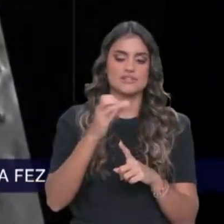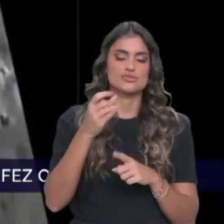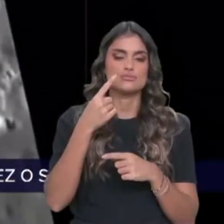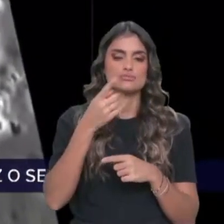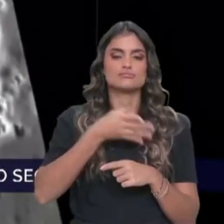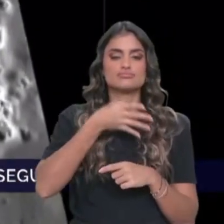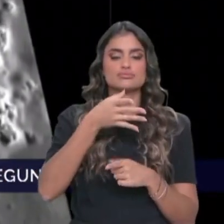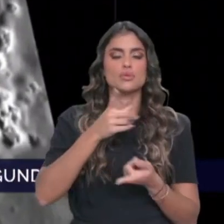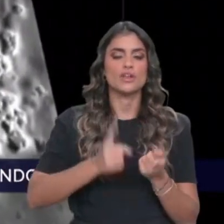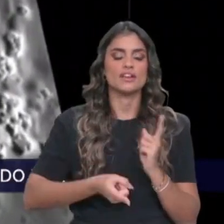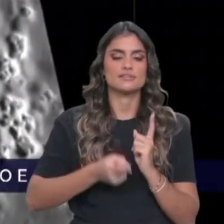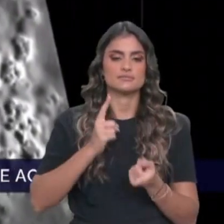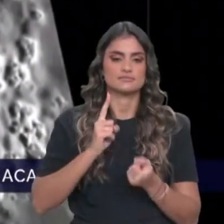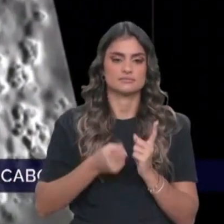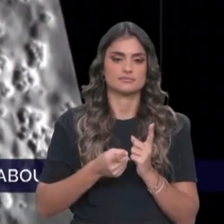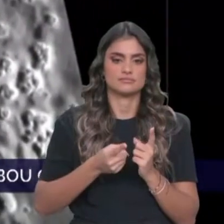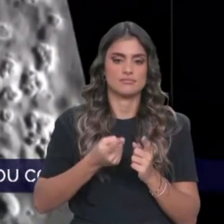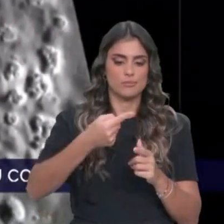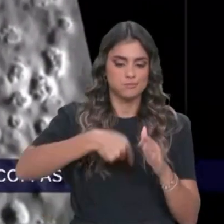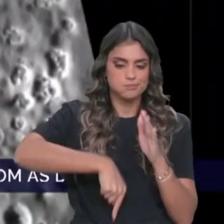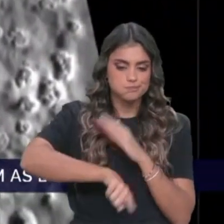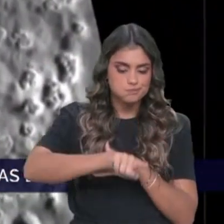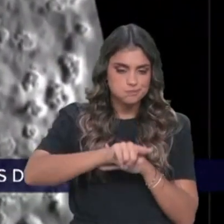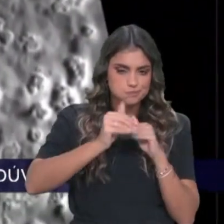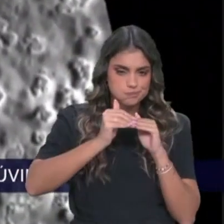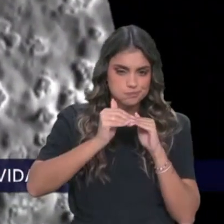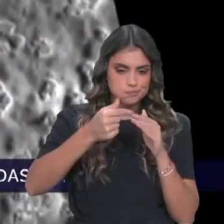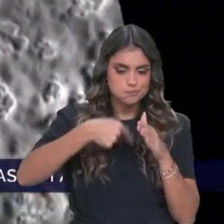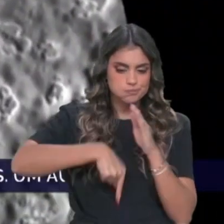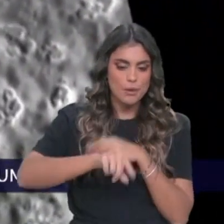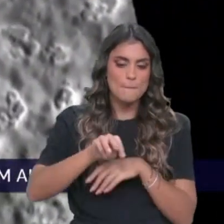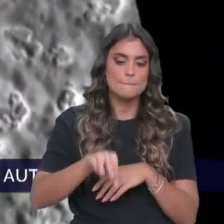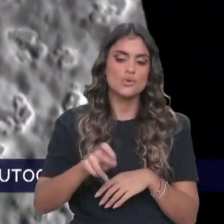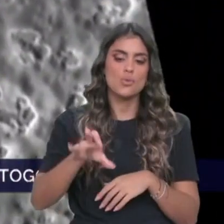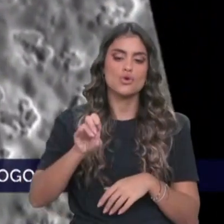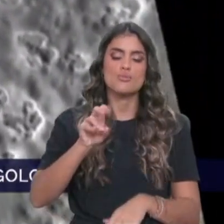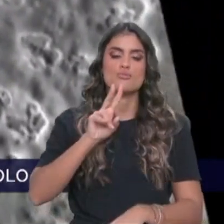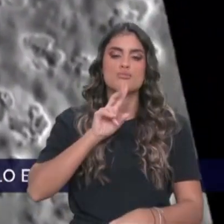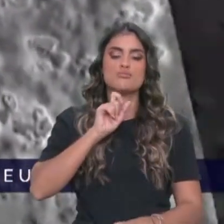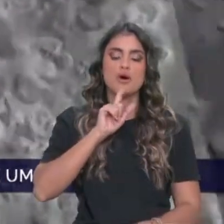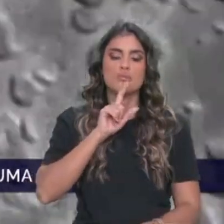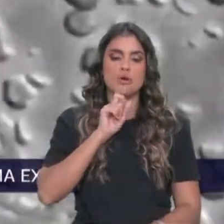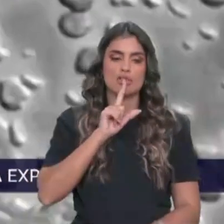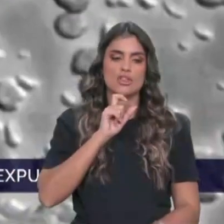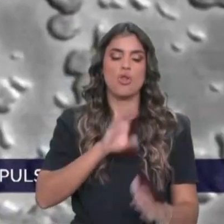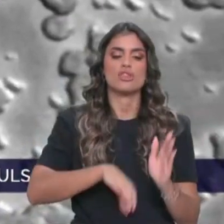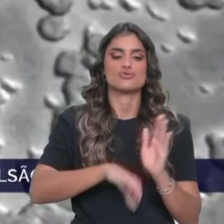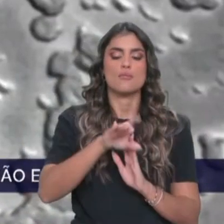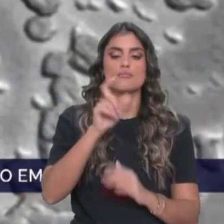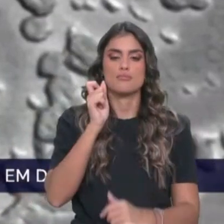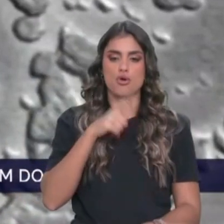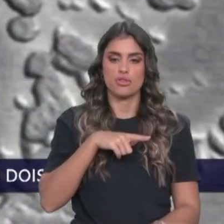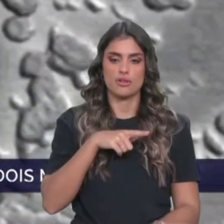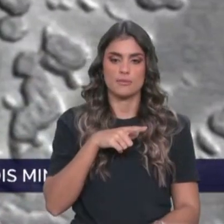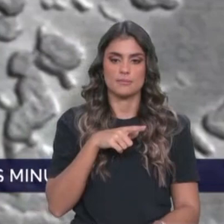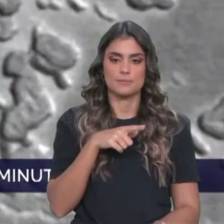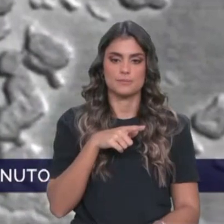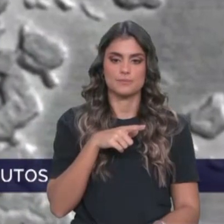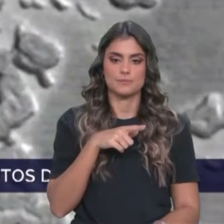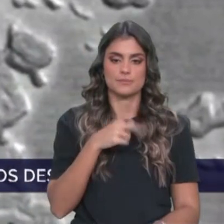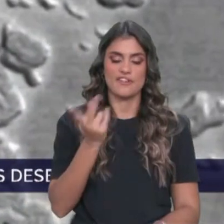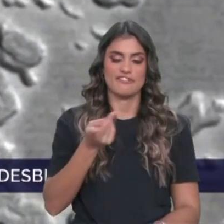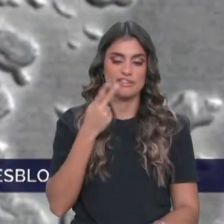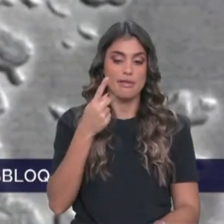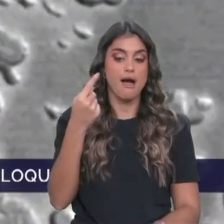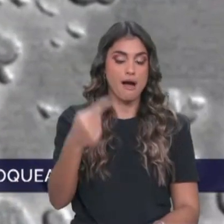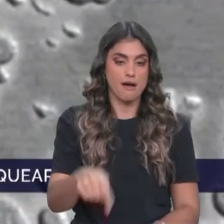coisa louca disto tudo, é que por baixo da superfície de Mercúrio podemos ter condições para termos